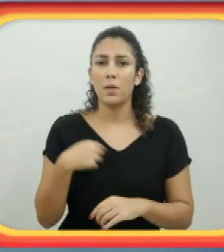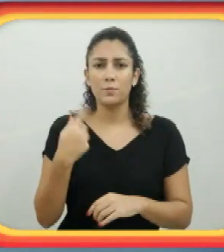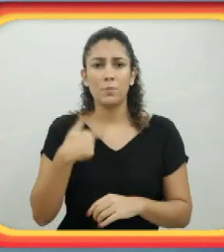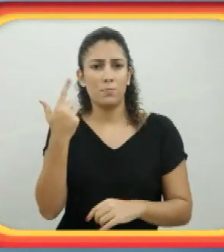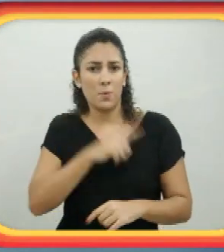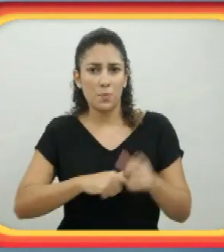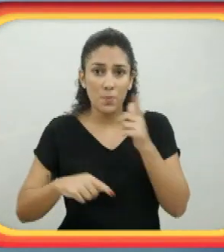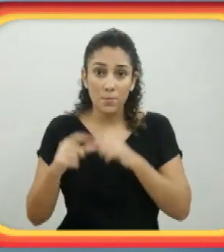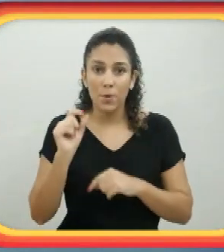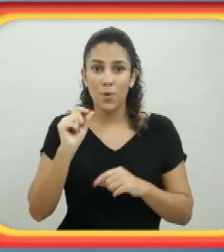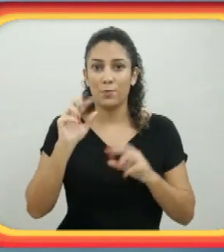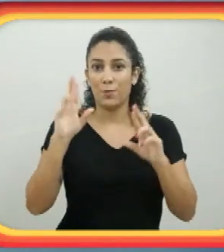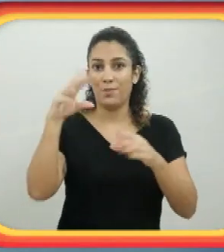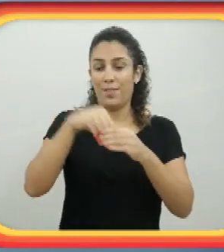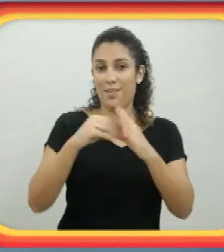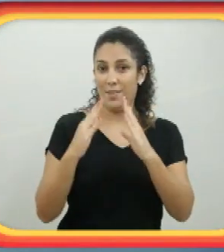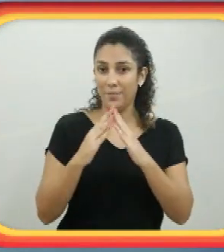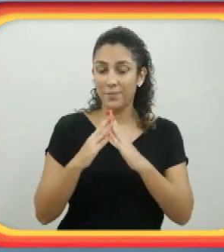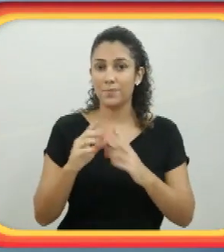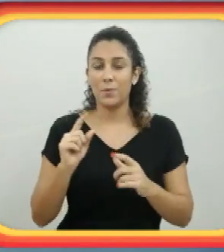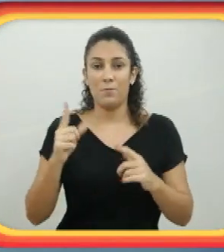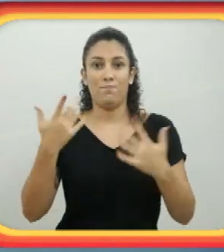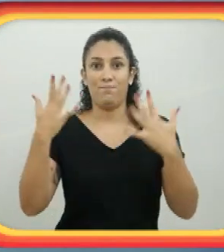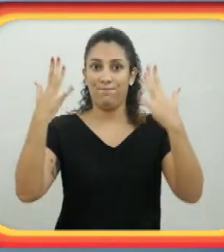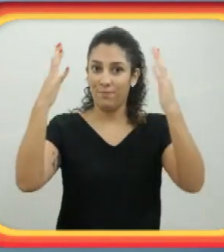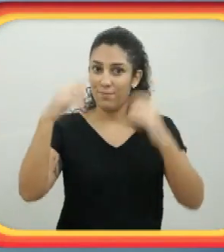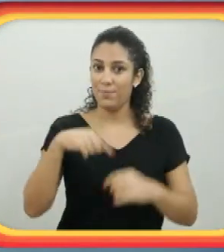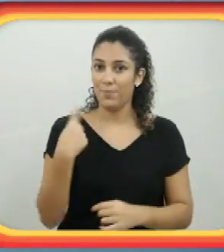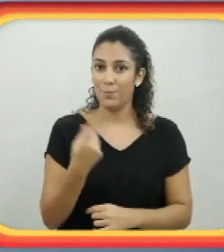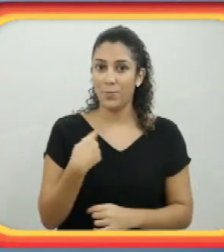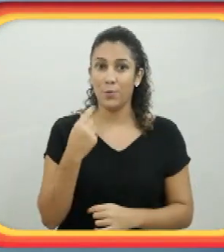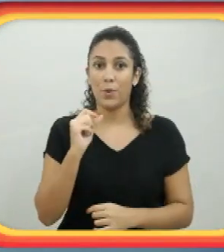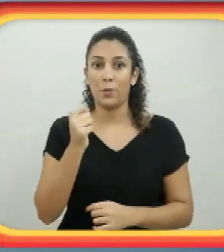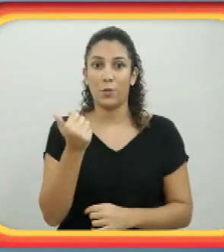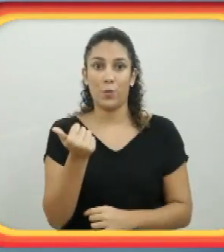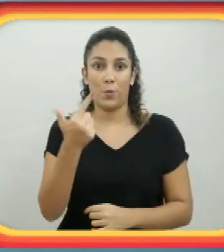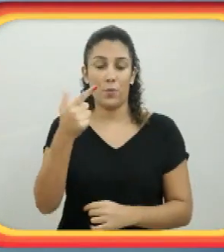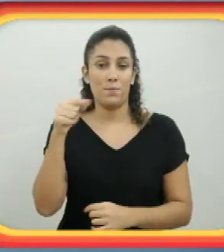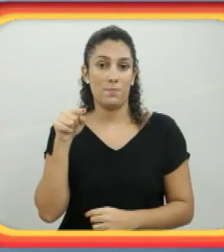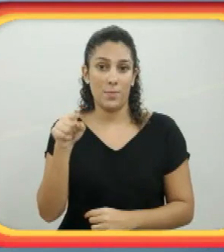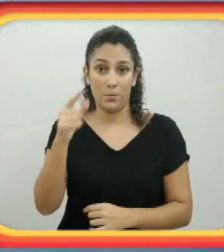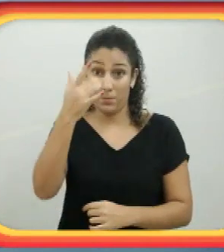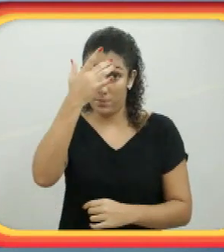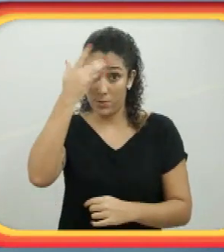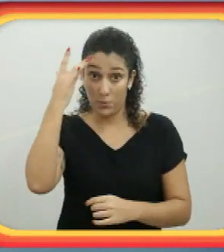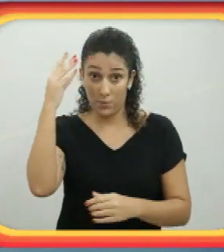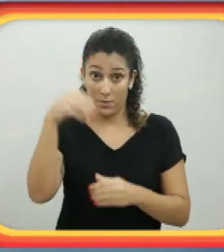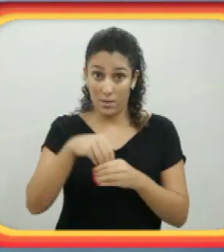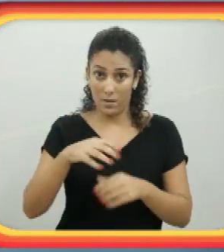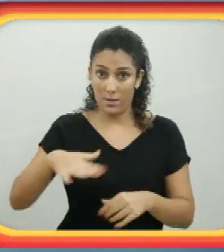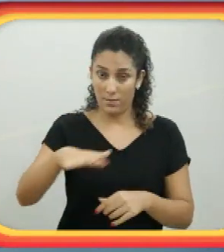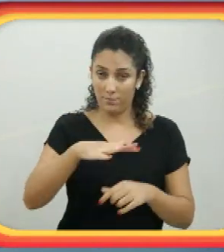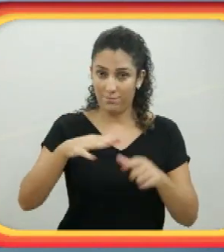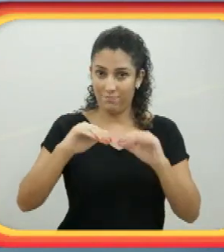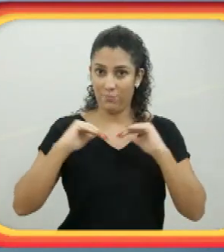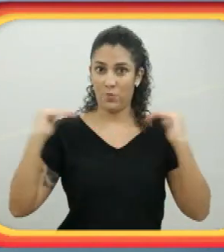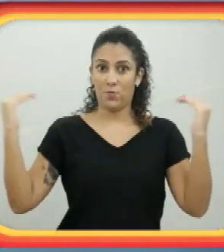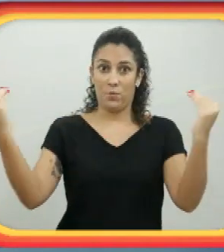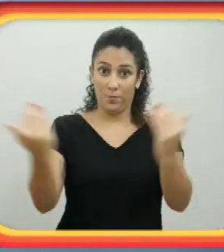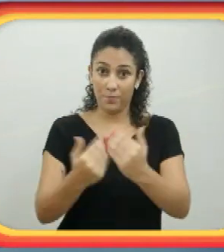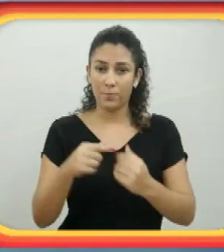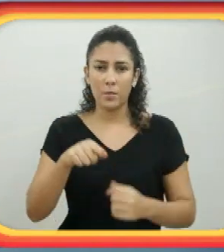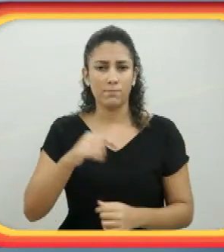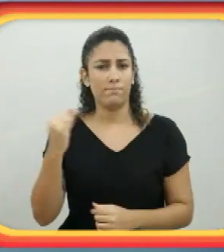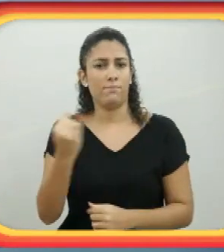foi uma conquista imensa para a gente, imensurável, ter toda uma torcida dentro de